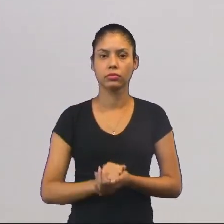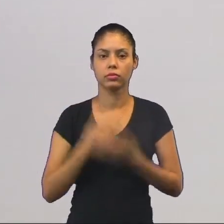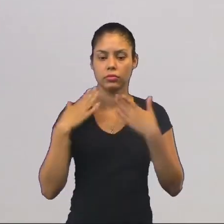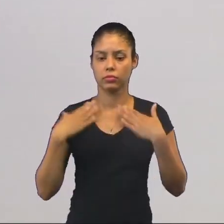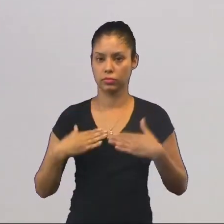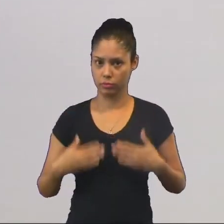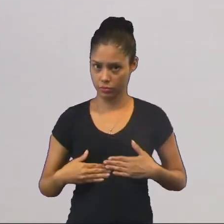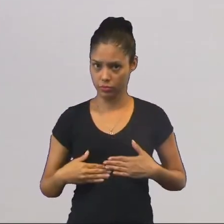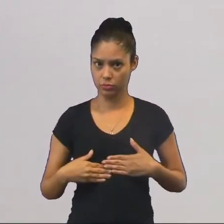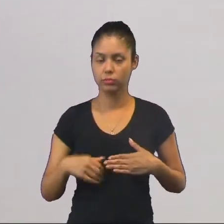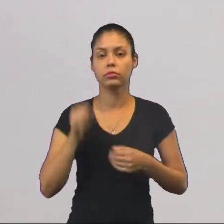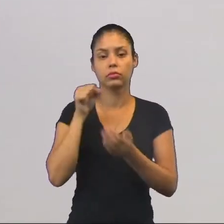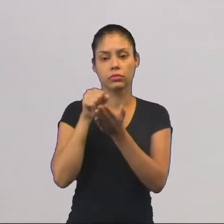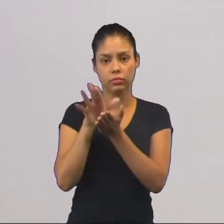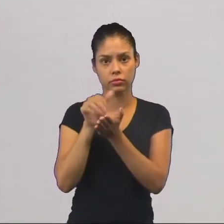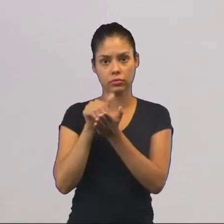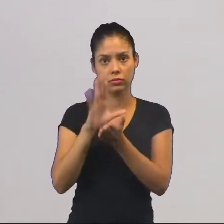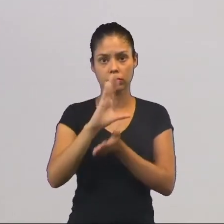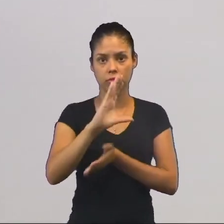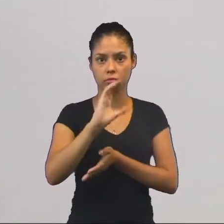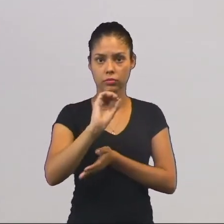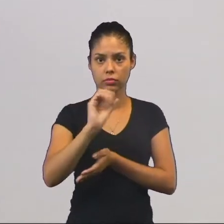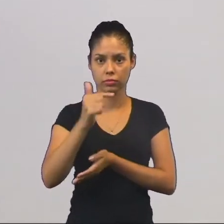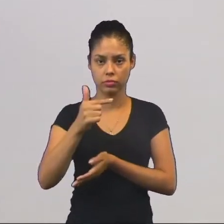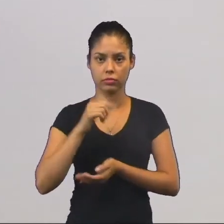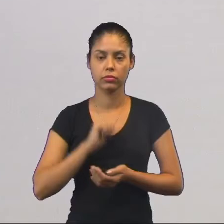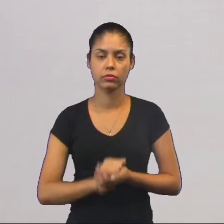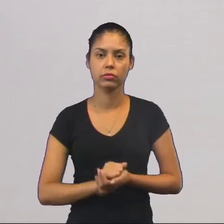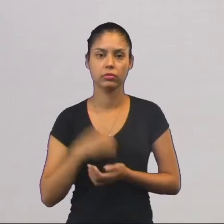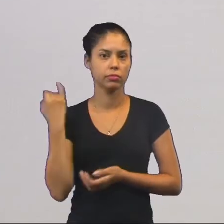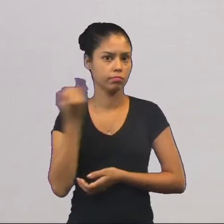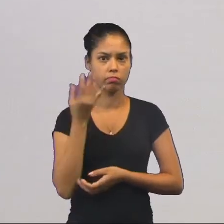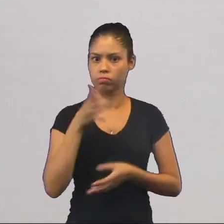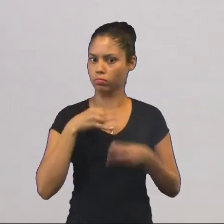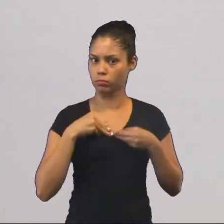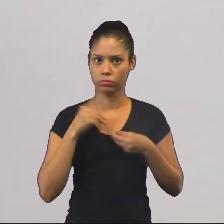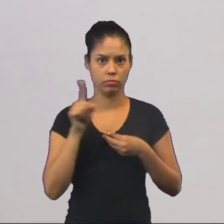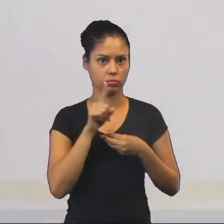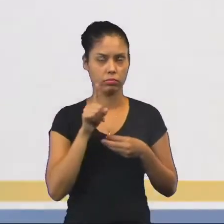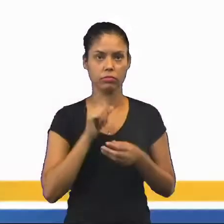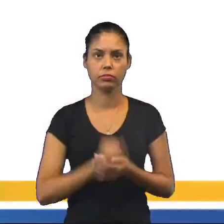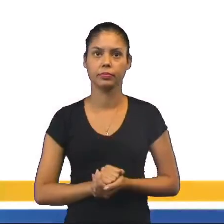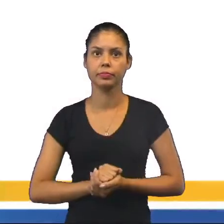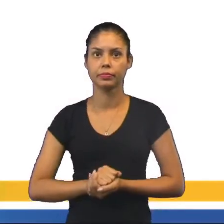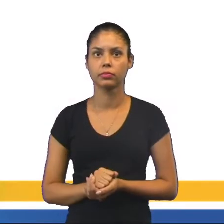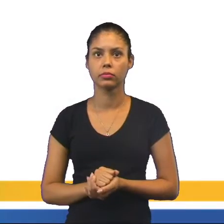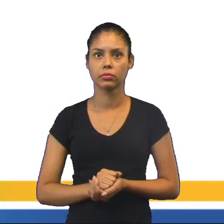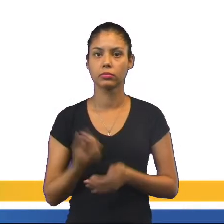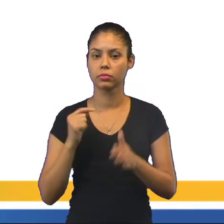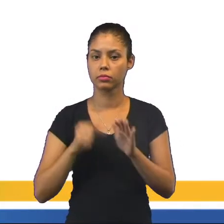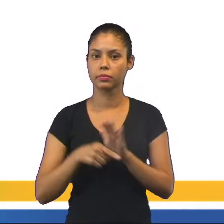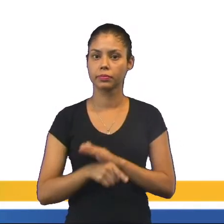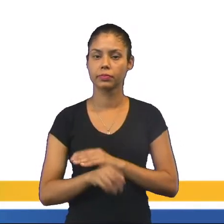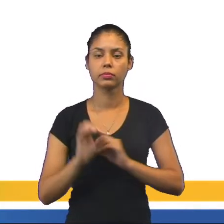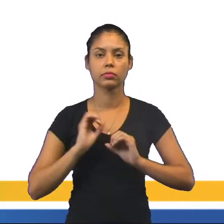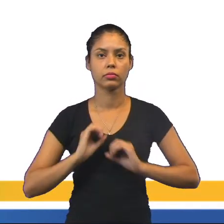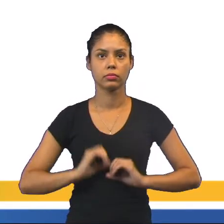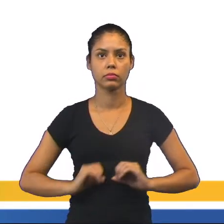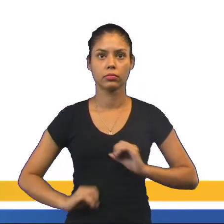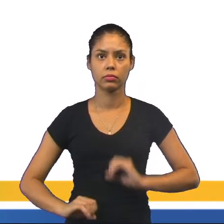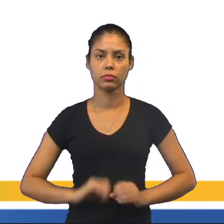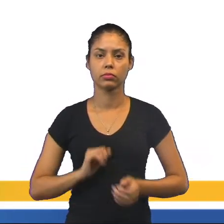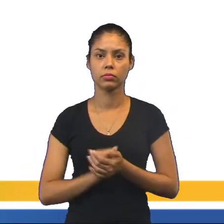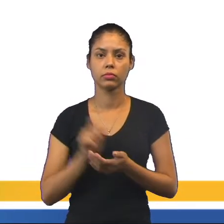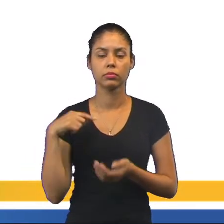nosso corpo e ir eliminar o gás carbônico, que não é importante permanecer. Dentre os órgãos, a gente pode citar aí